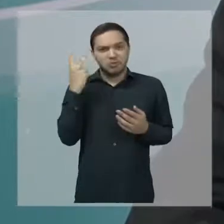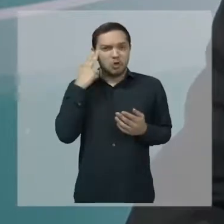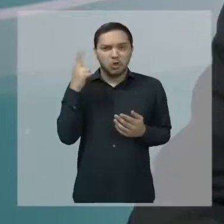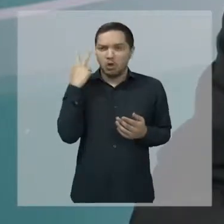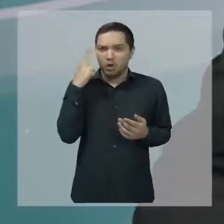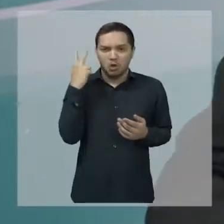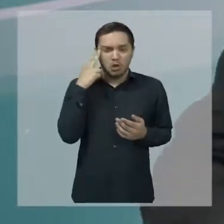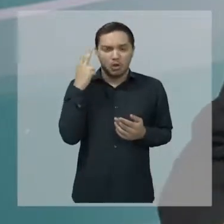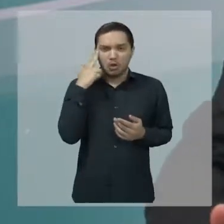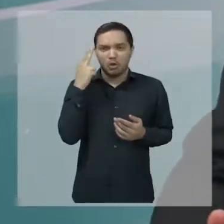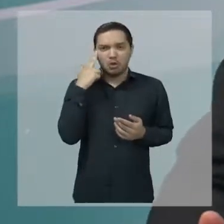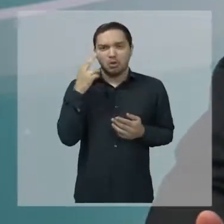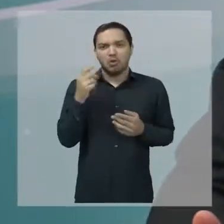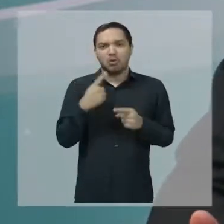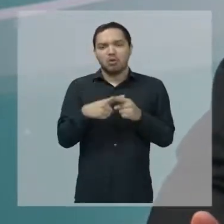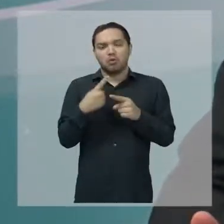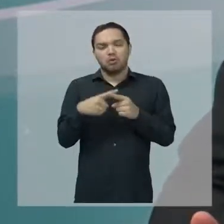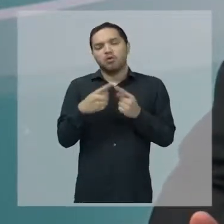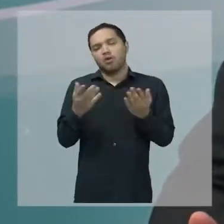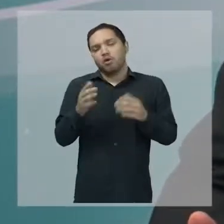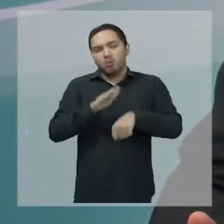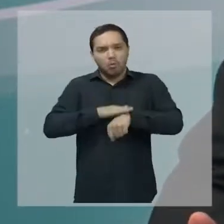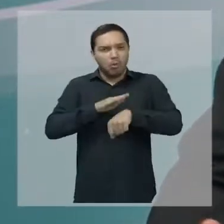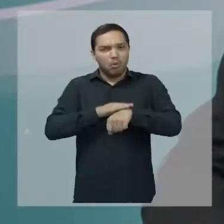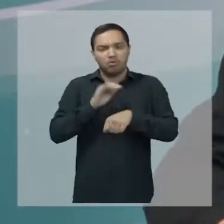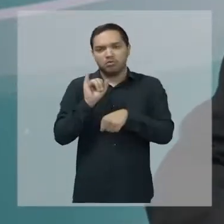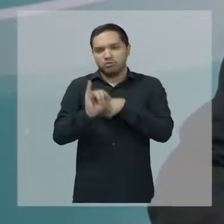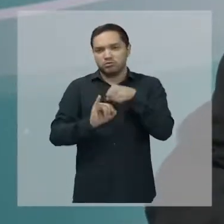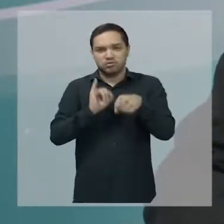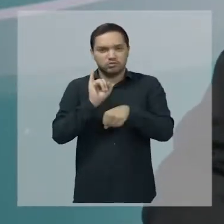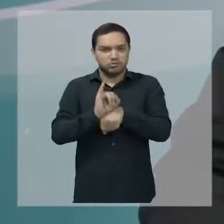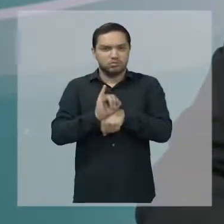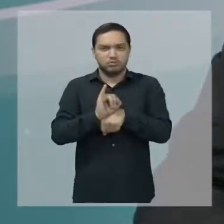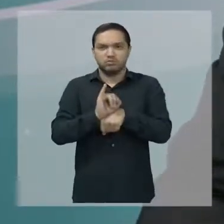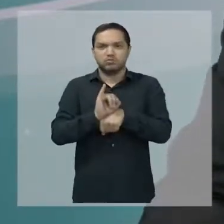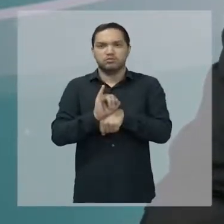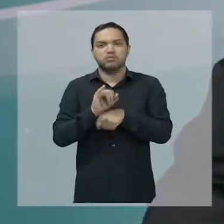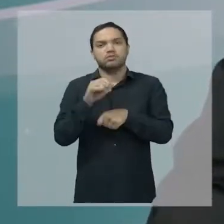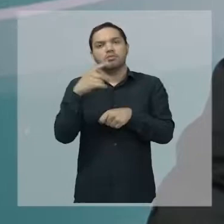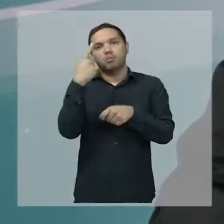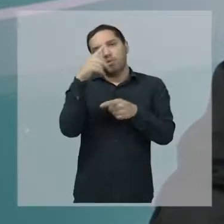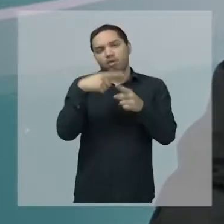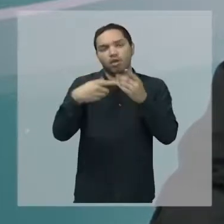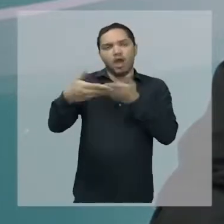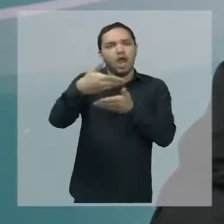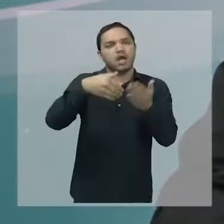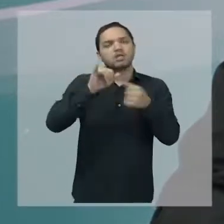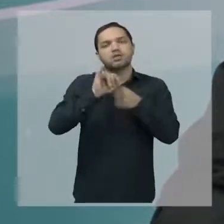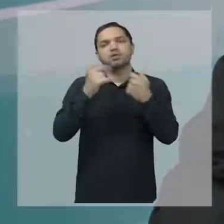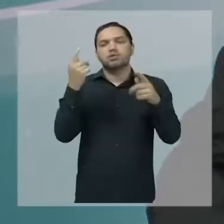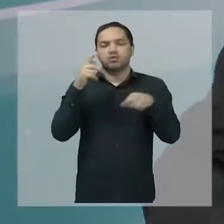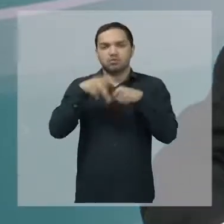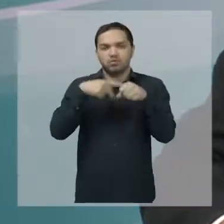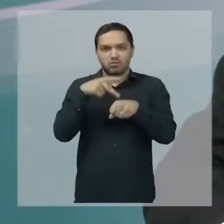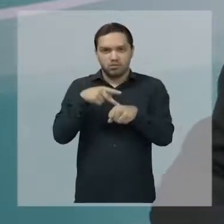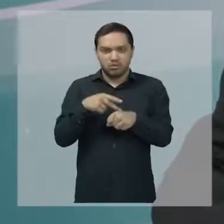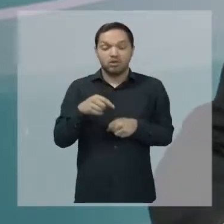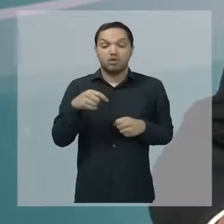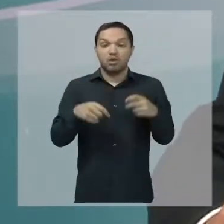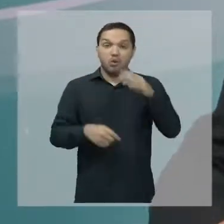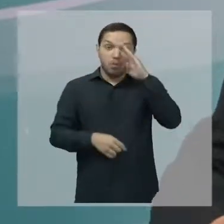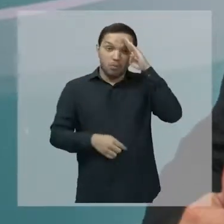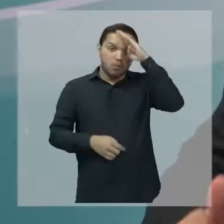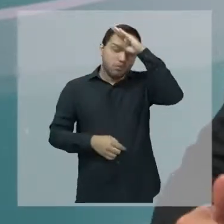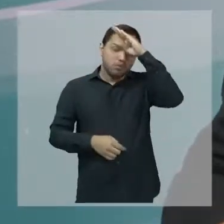pouca surpresa do ponto de vista do cenário internacional no tratamento da sua política internacional. E o presidente